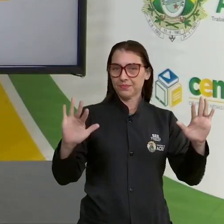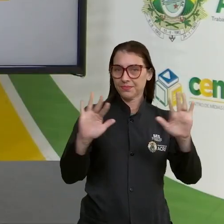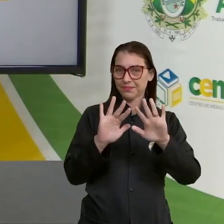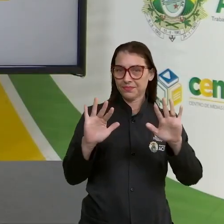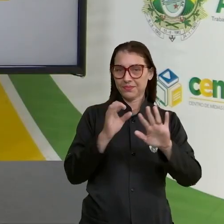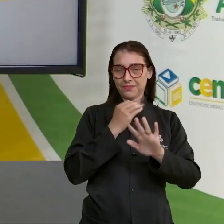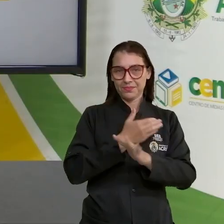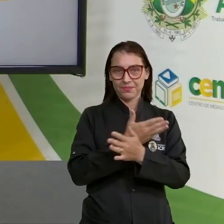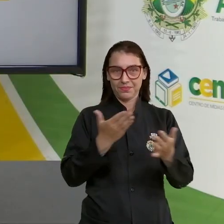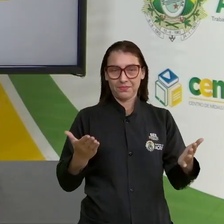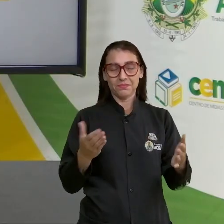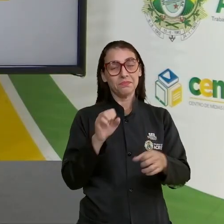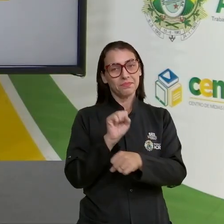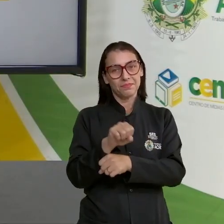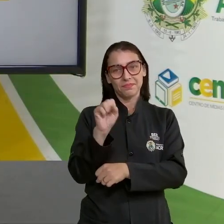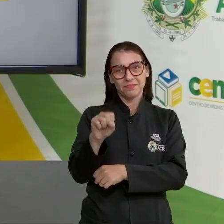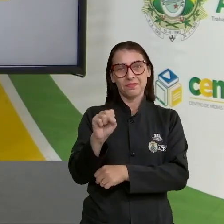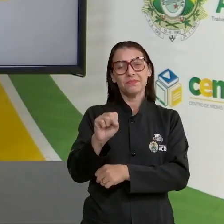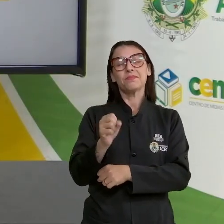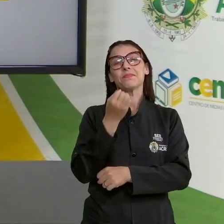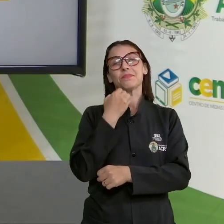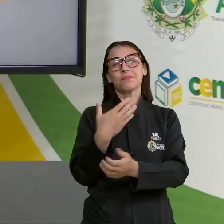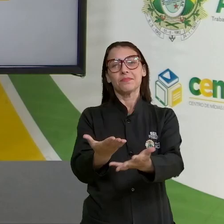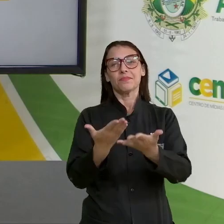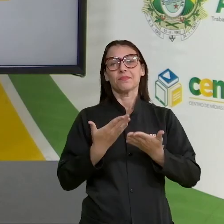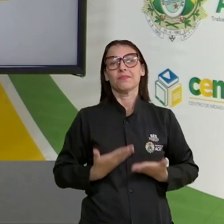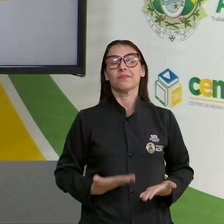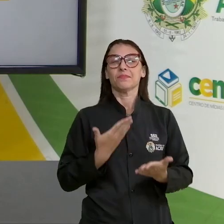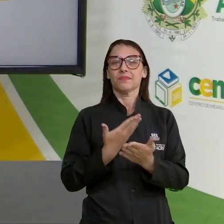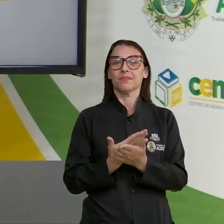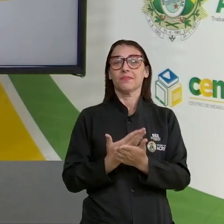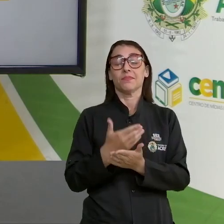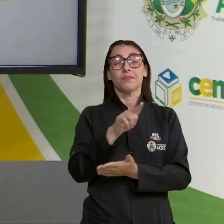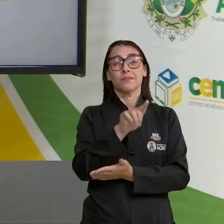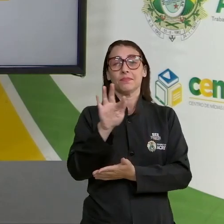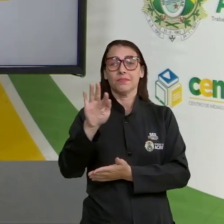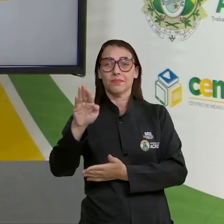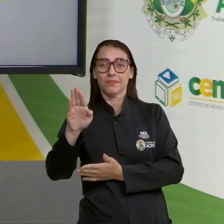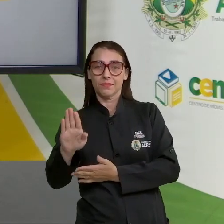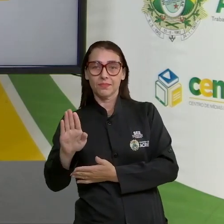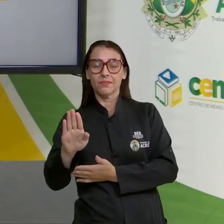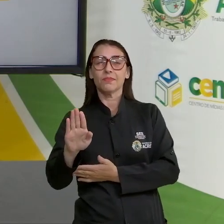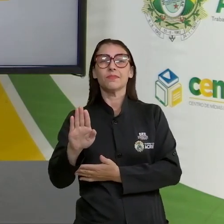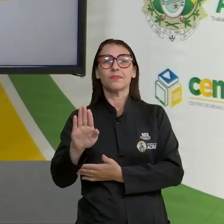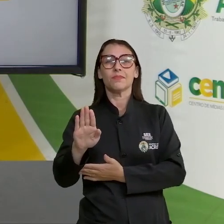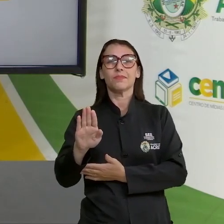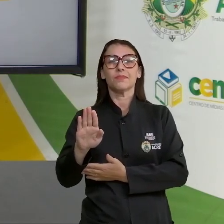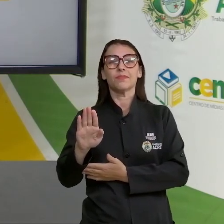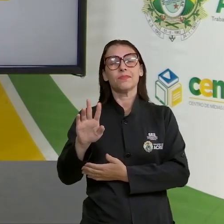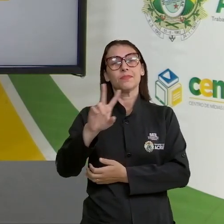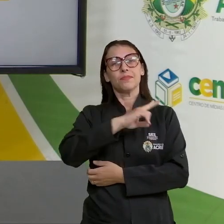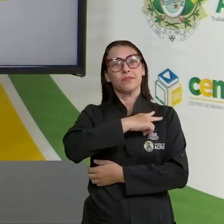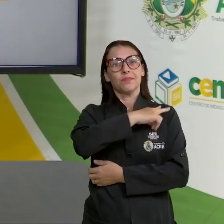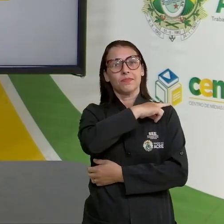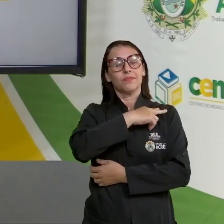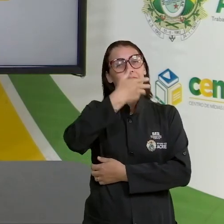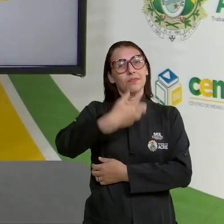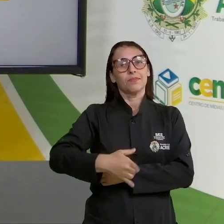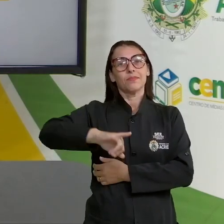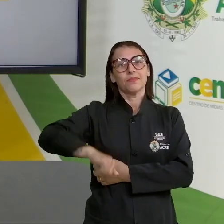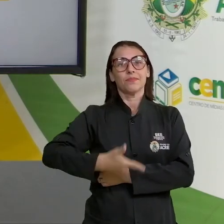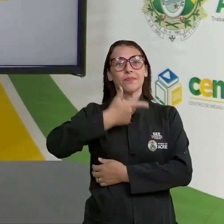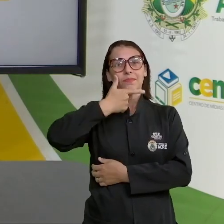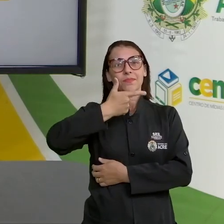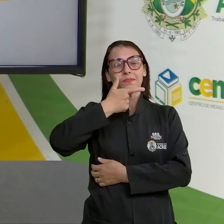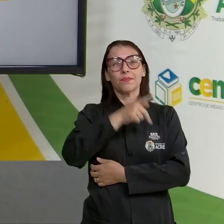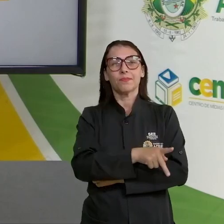Olá, tudo bem? Espero que sim. Sejam todos bem-vindos à nossa formação geral básica da segunda série. Eu sou Jamaica